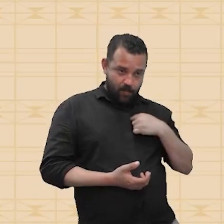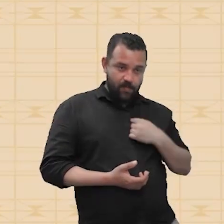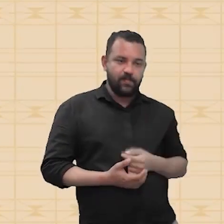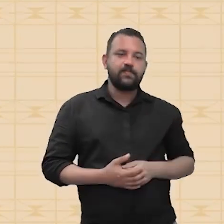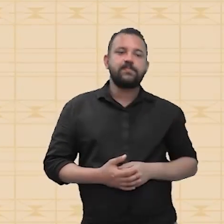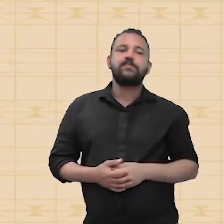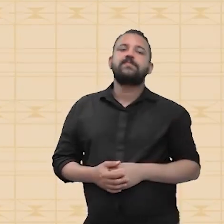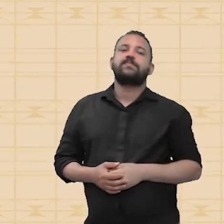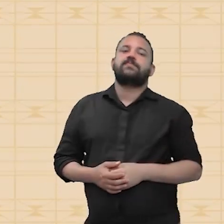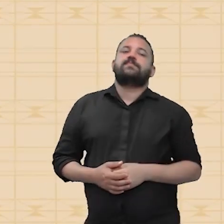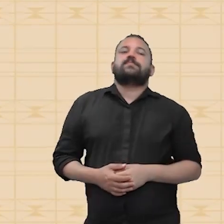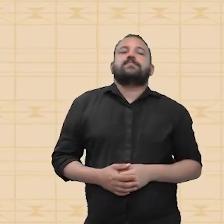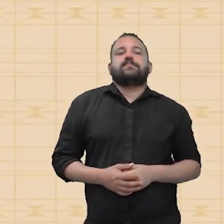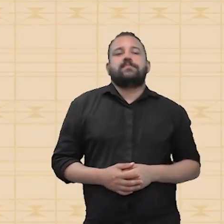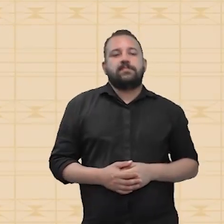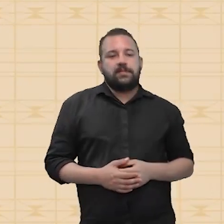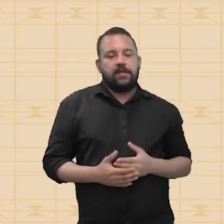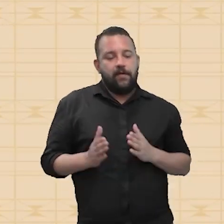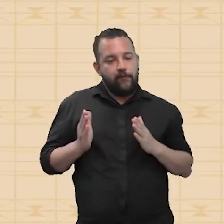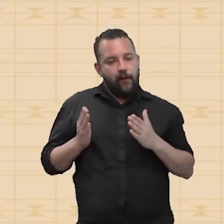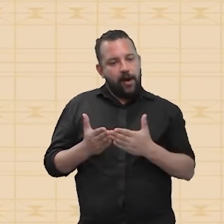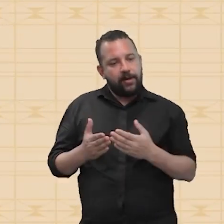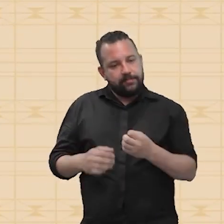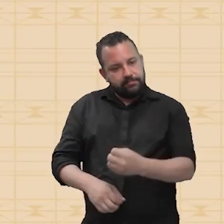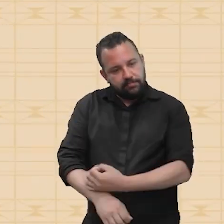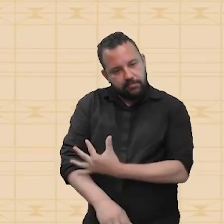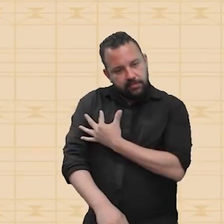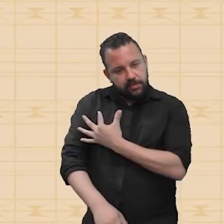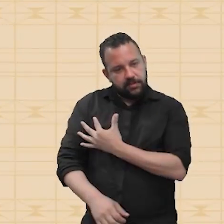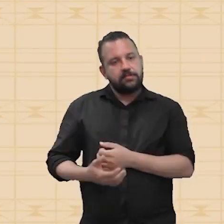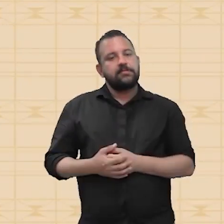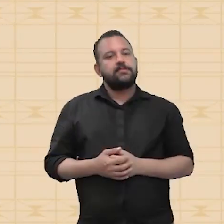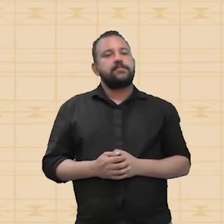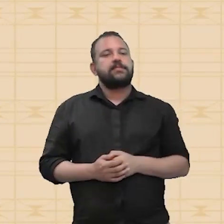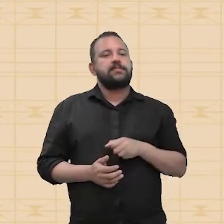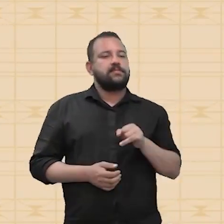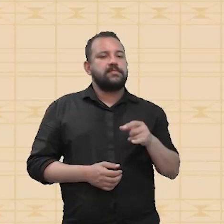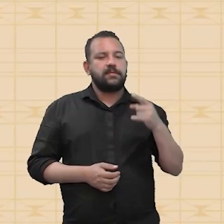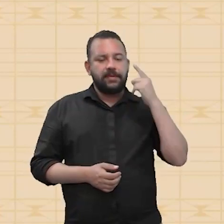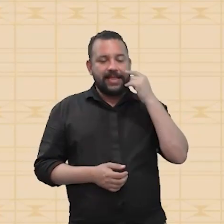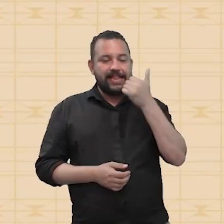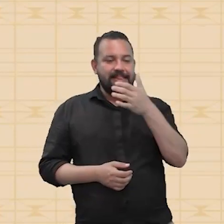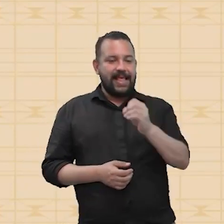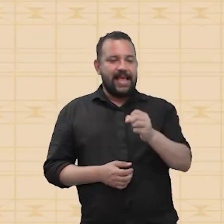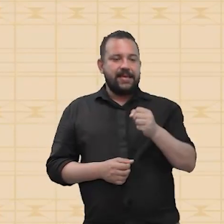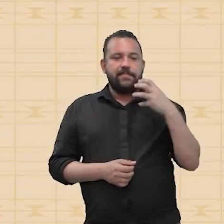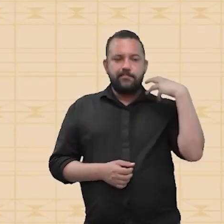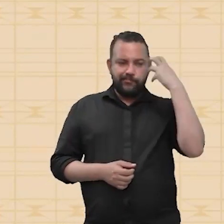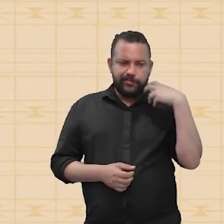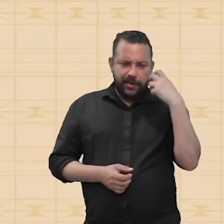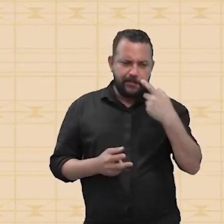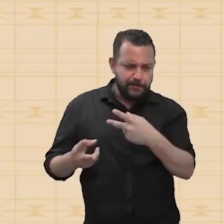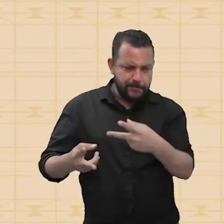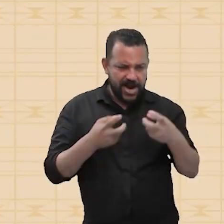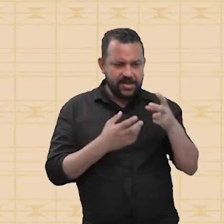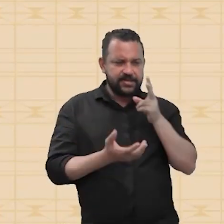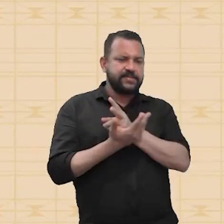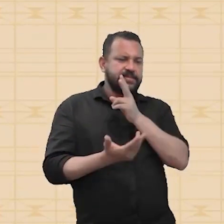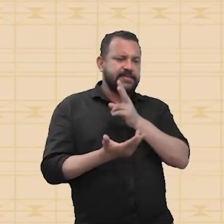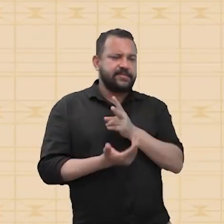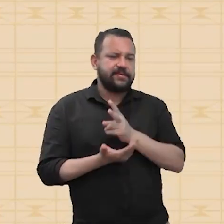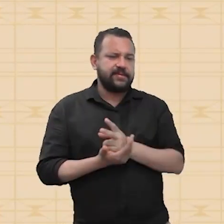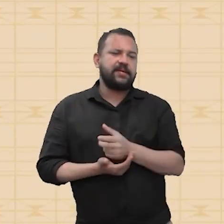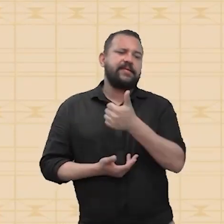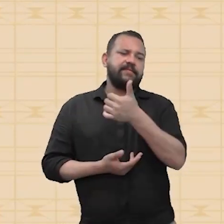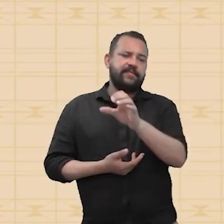função expressiva ou emotiva. Certo? Então, se você pensar 10 músicas, você vai perceber que dessas 10